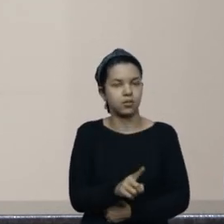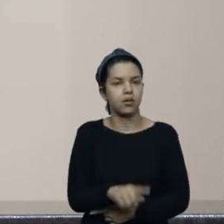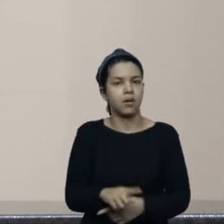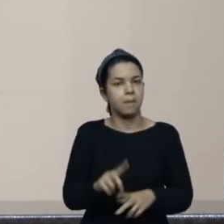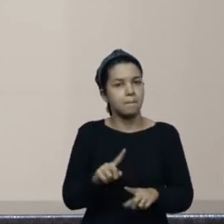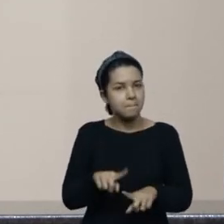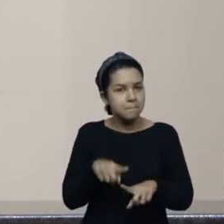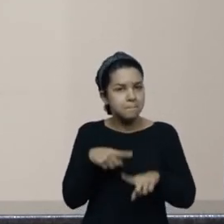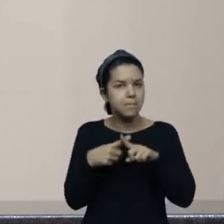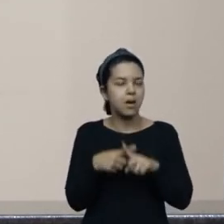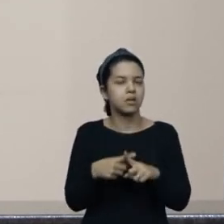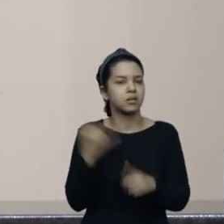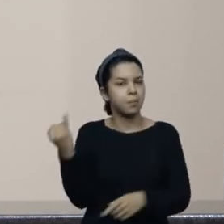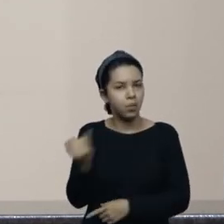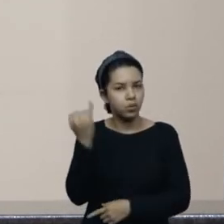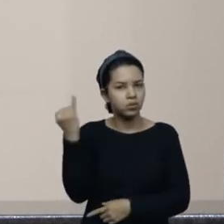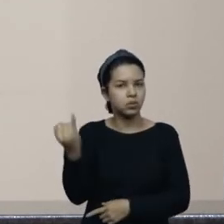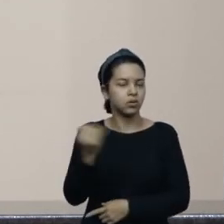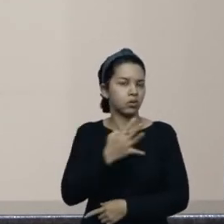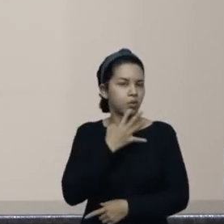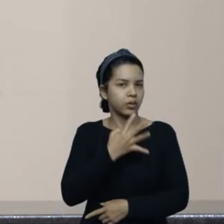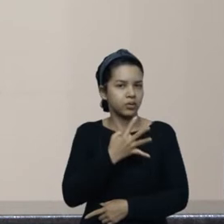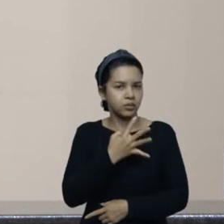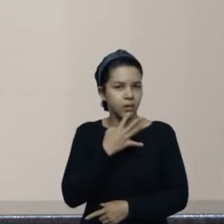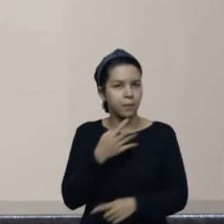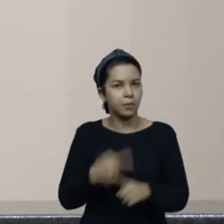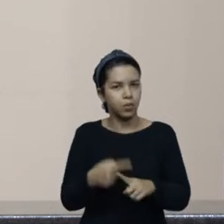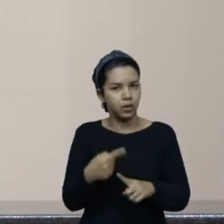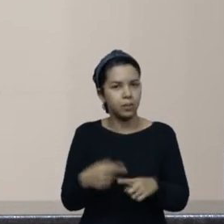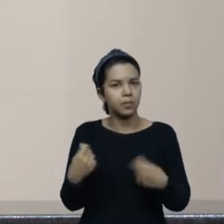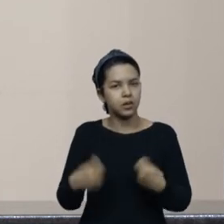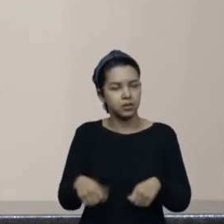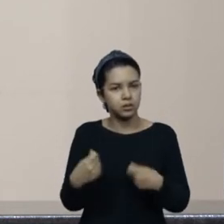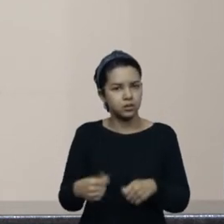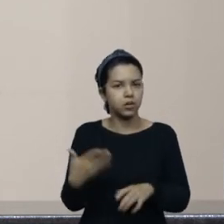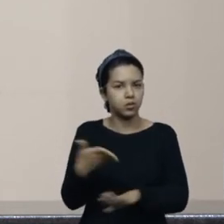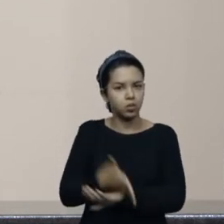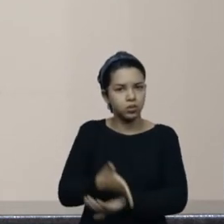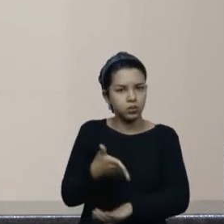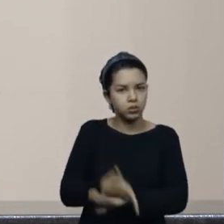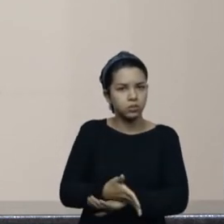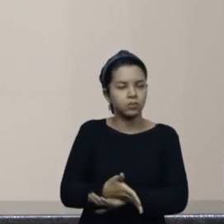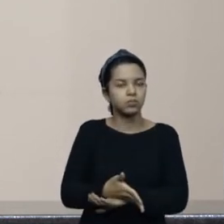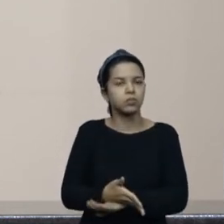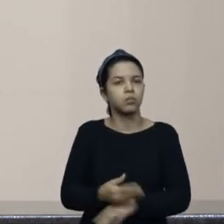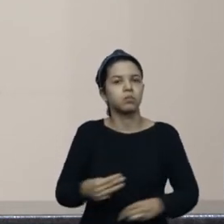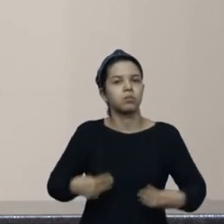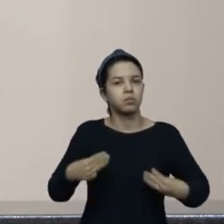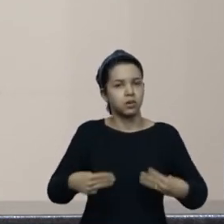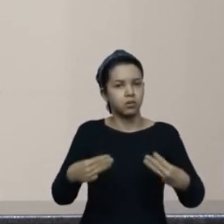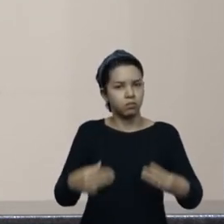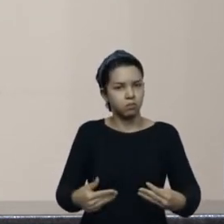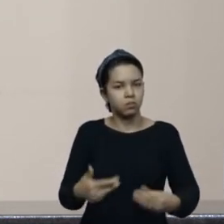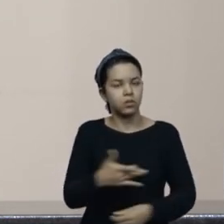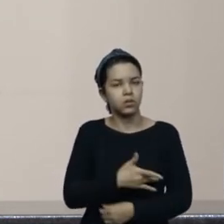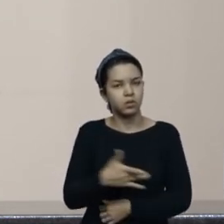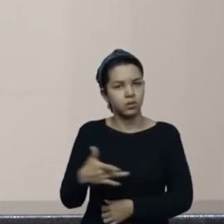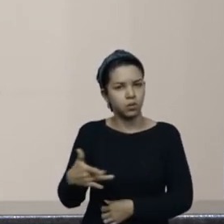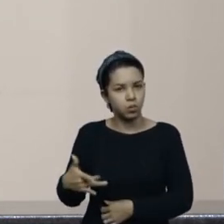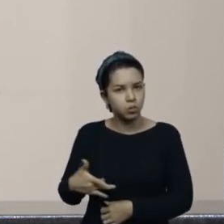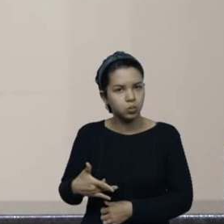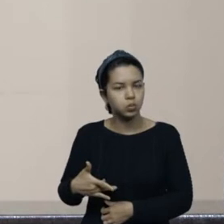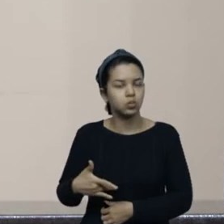porque precisamos, doutor Roberto, da atuação do Ministério da Saúde com a